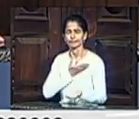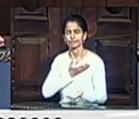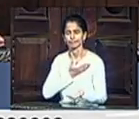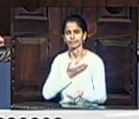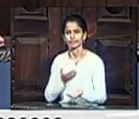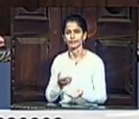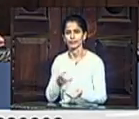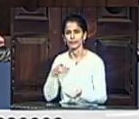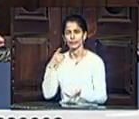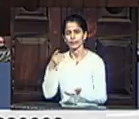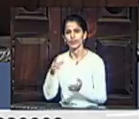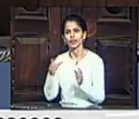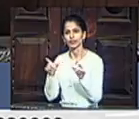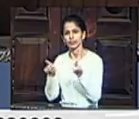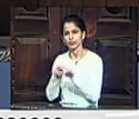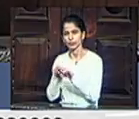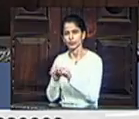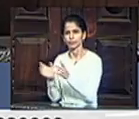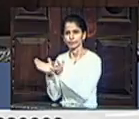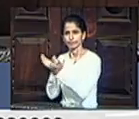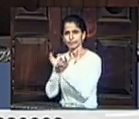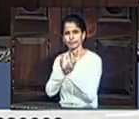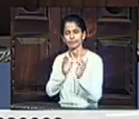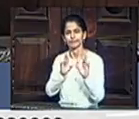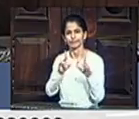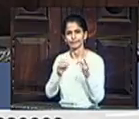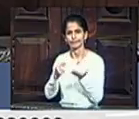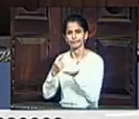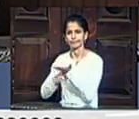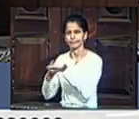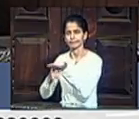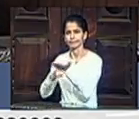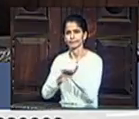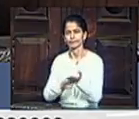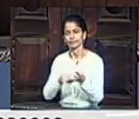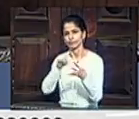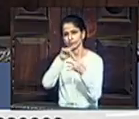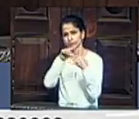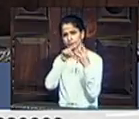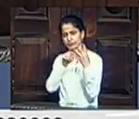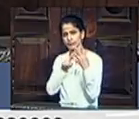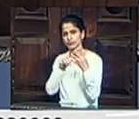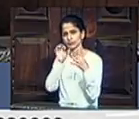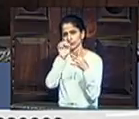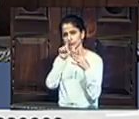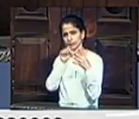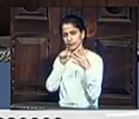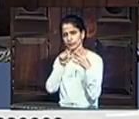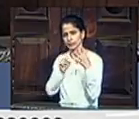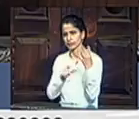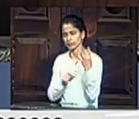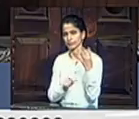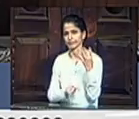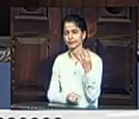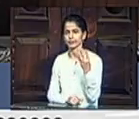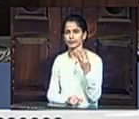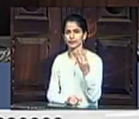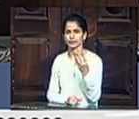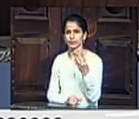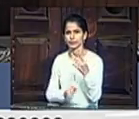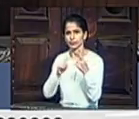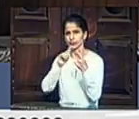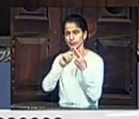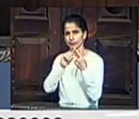para os demais poderes, e esse pacto, ele tem 4 pontos. 4 pontos.